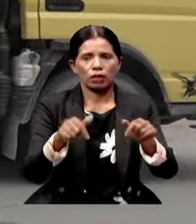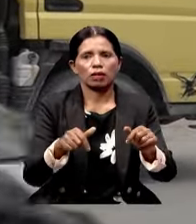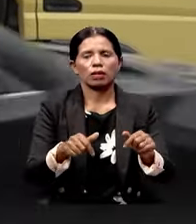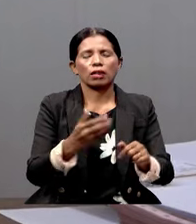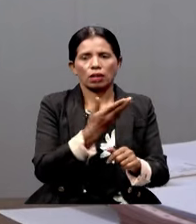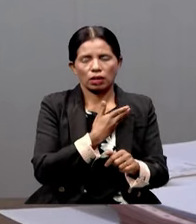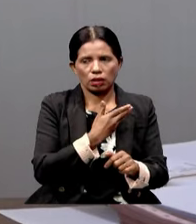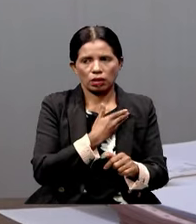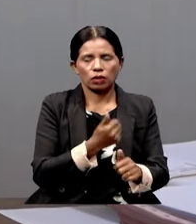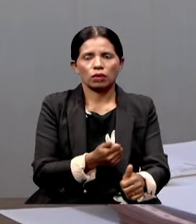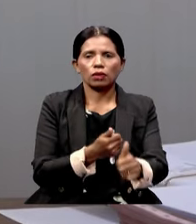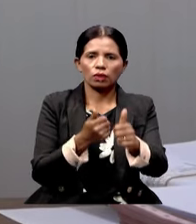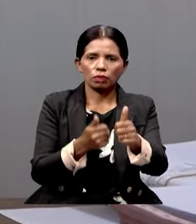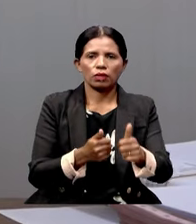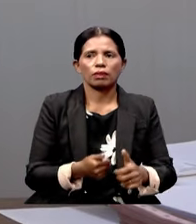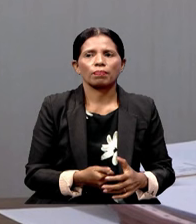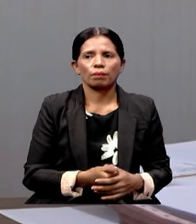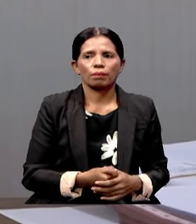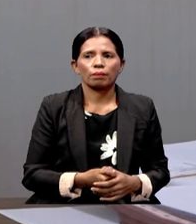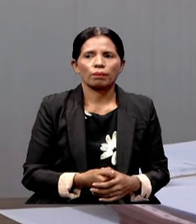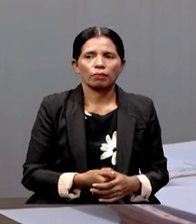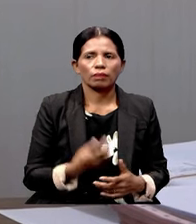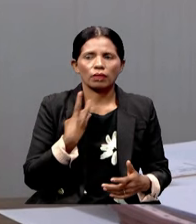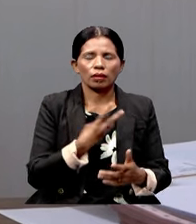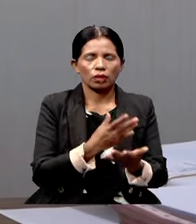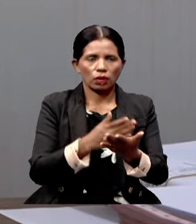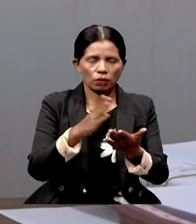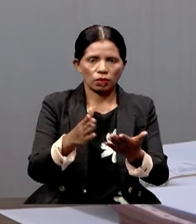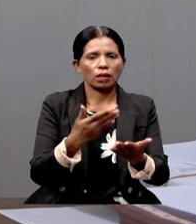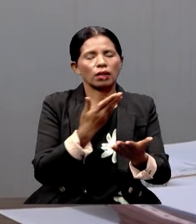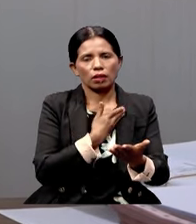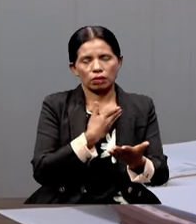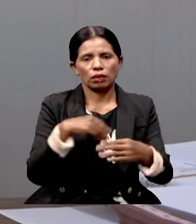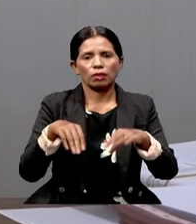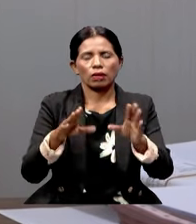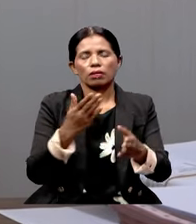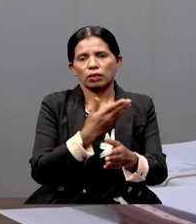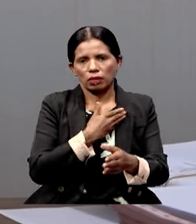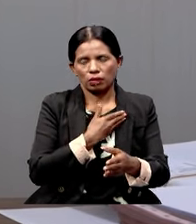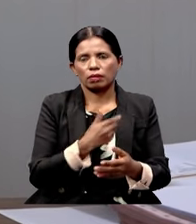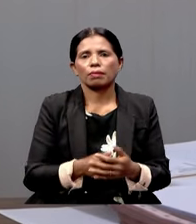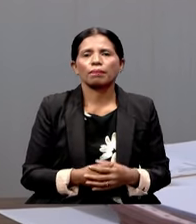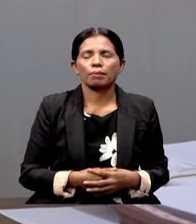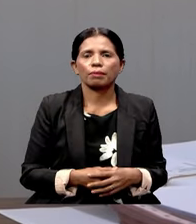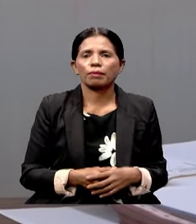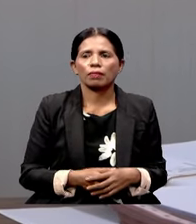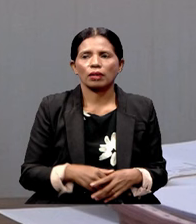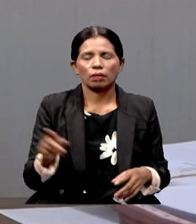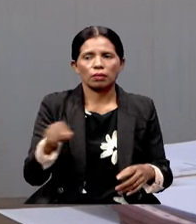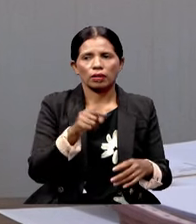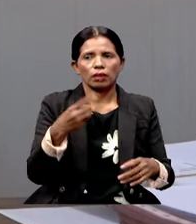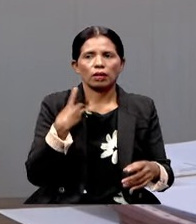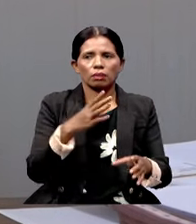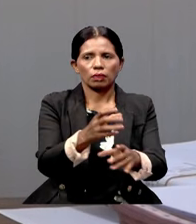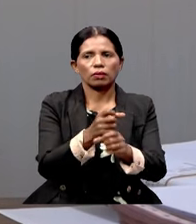bem maca, tuir ira ne bem maca, a ita sua sabá. Ninia persentase mba lucro ami